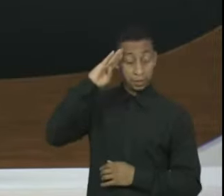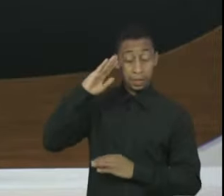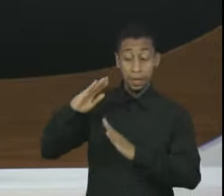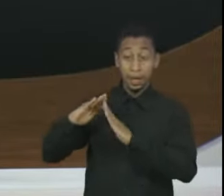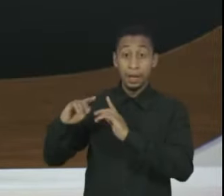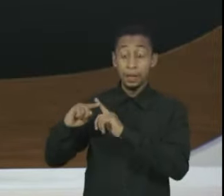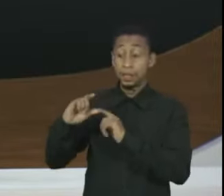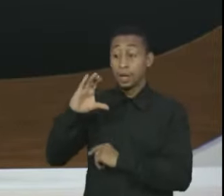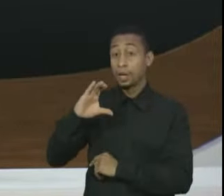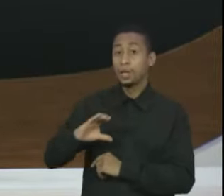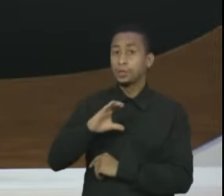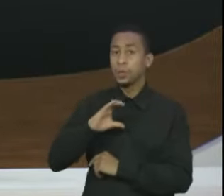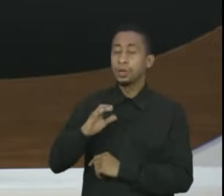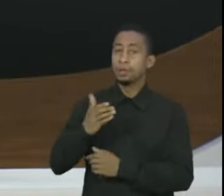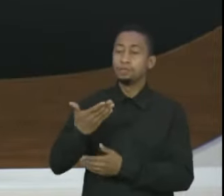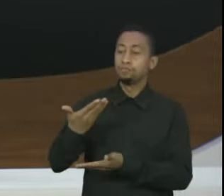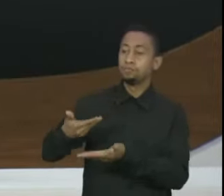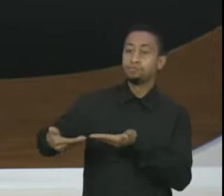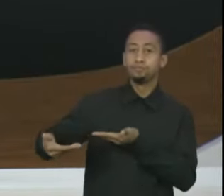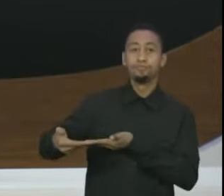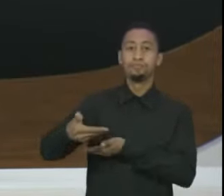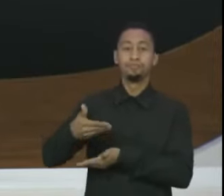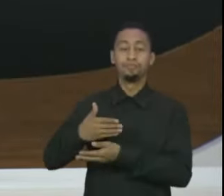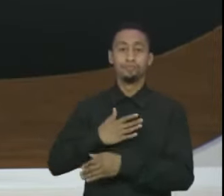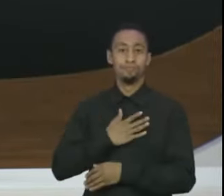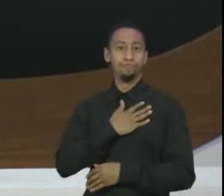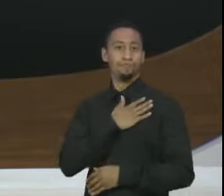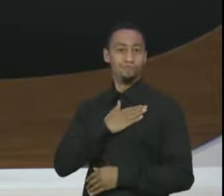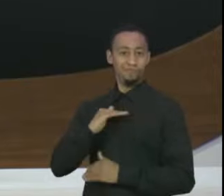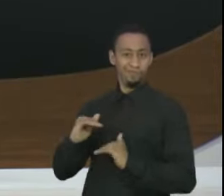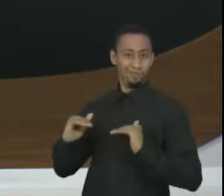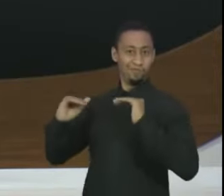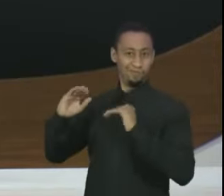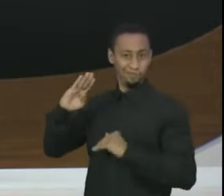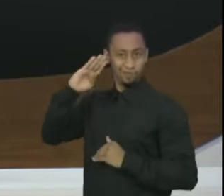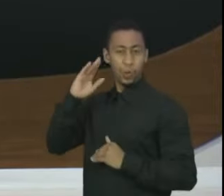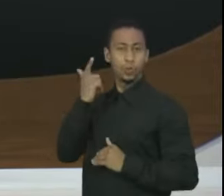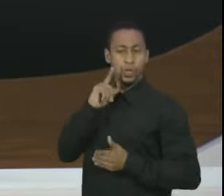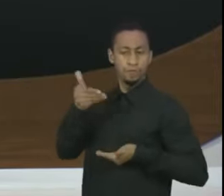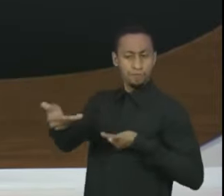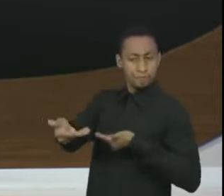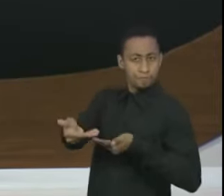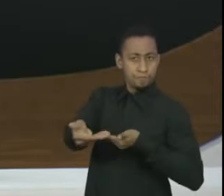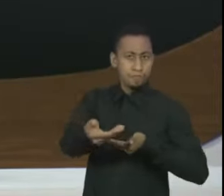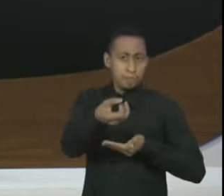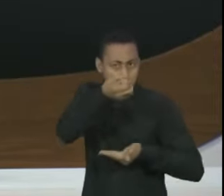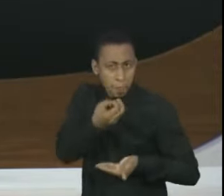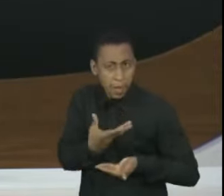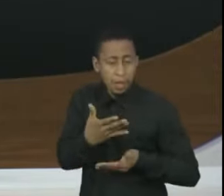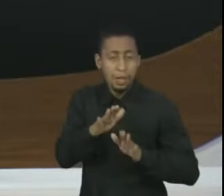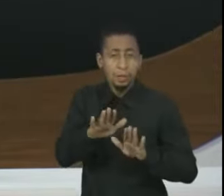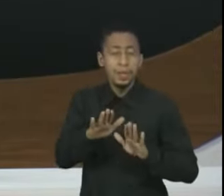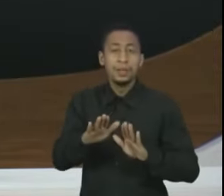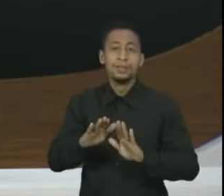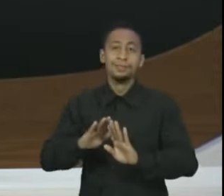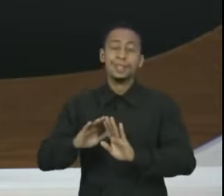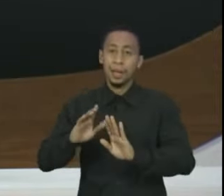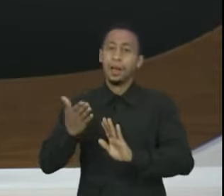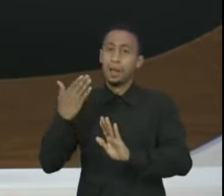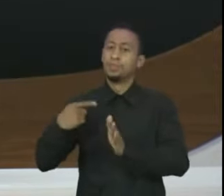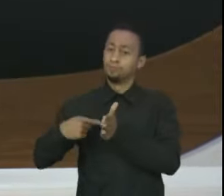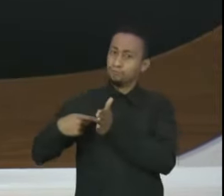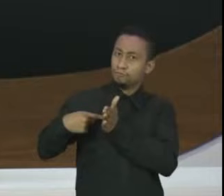como instituição bom relacionamento com os Generais mas ela foi esse espaço de acolhida a que o senhor se referiu e também lhe